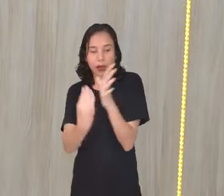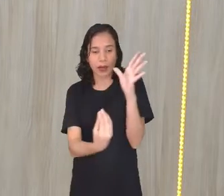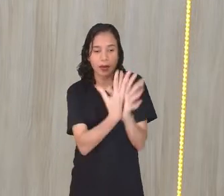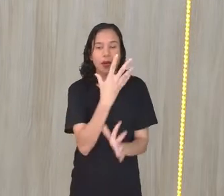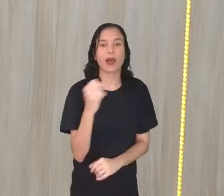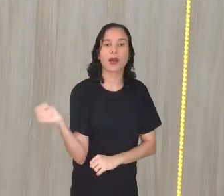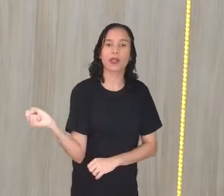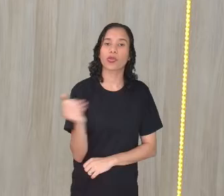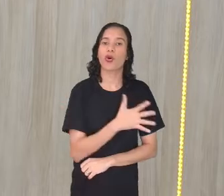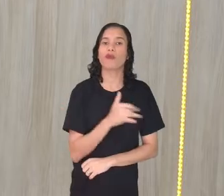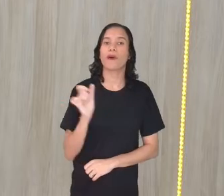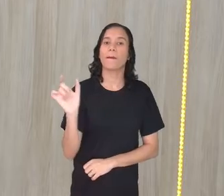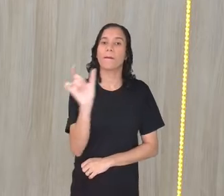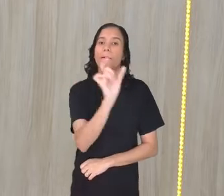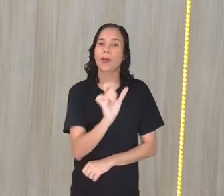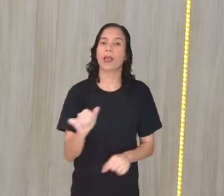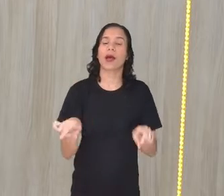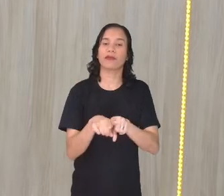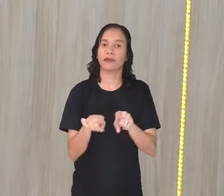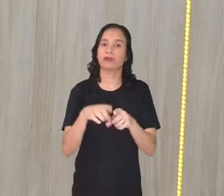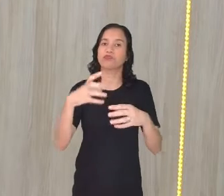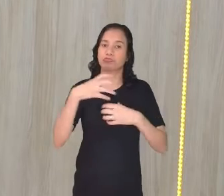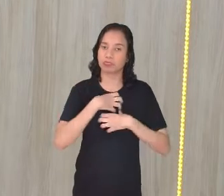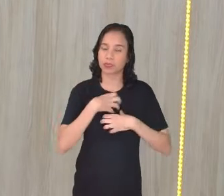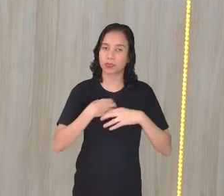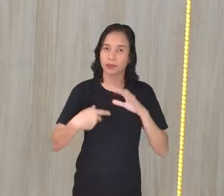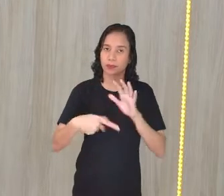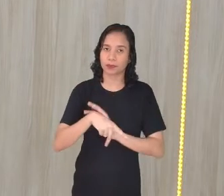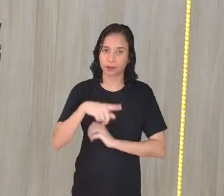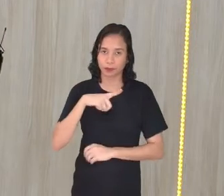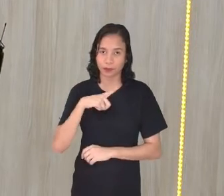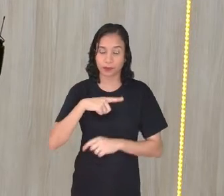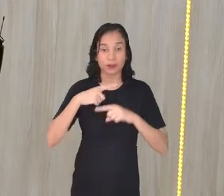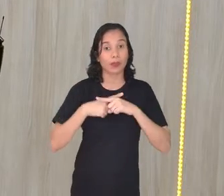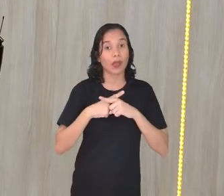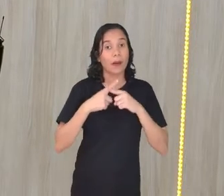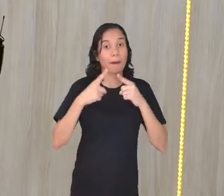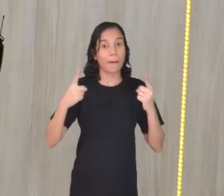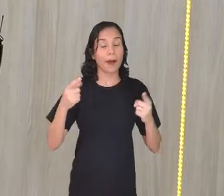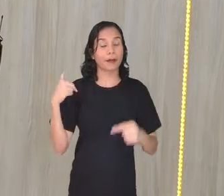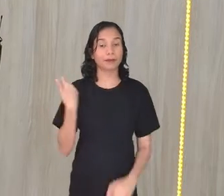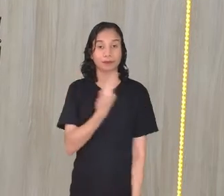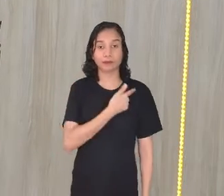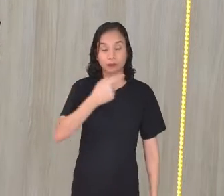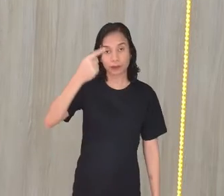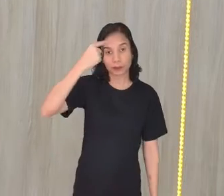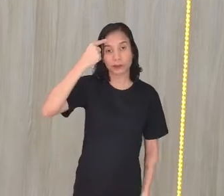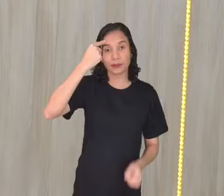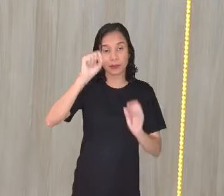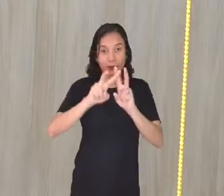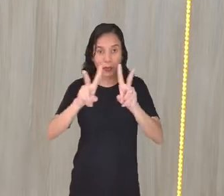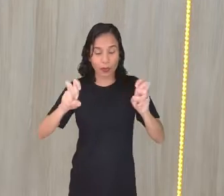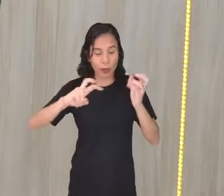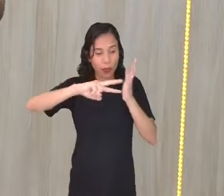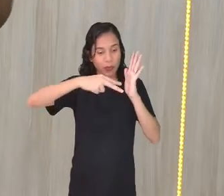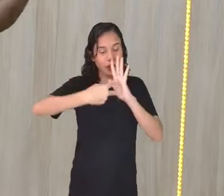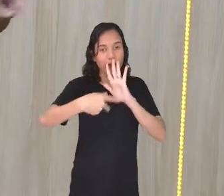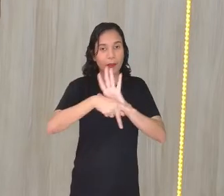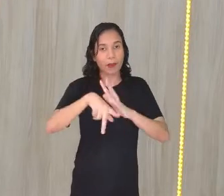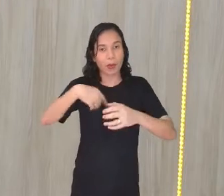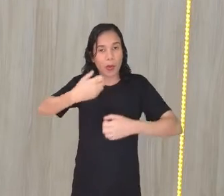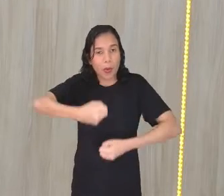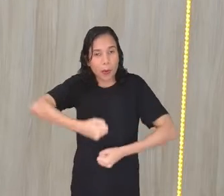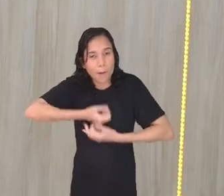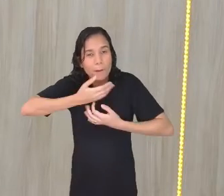então, outros sentimentos, inclusive, Isso. né? Mas, pensando sobre o significado do